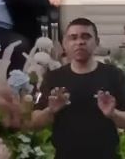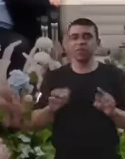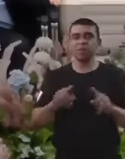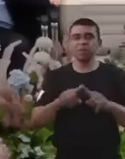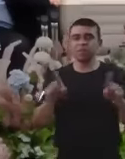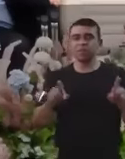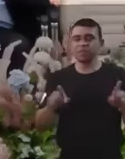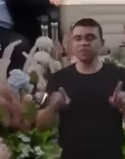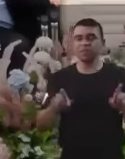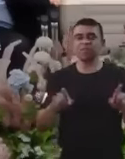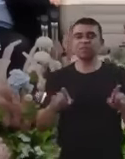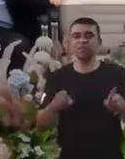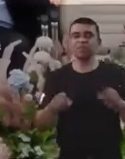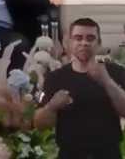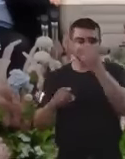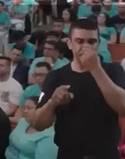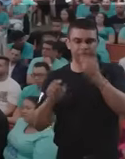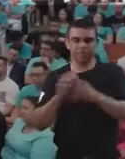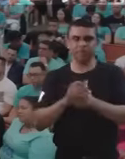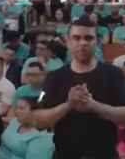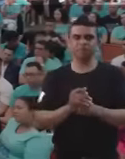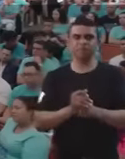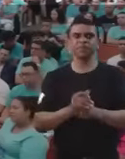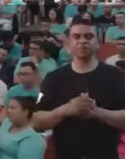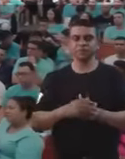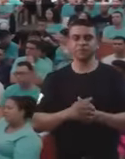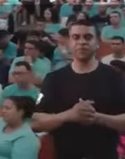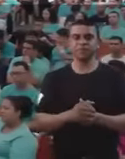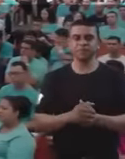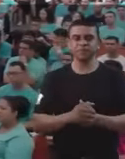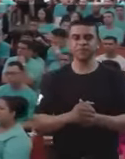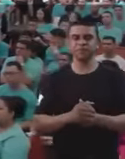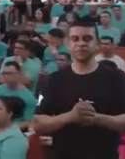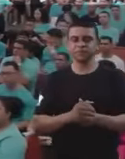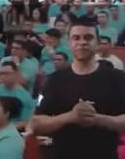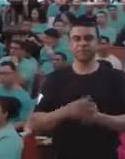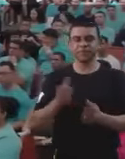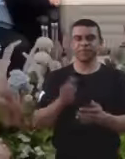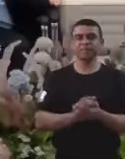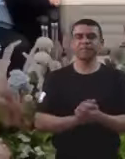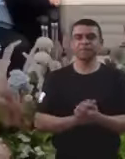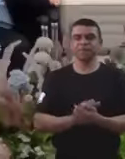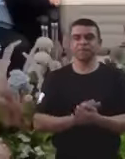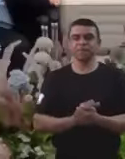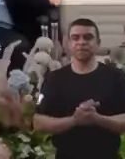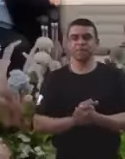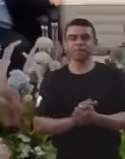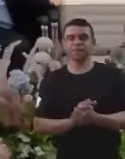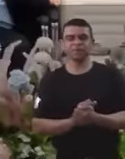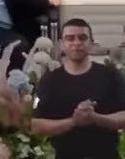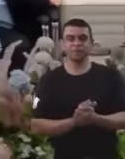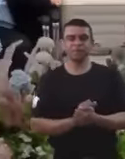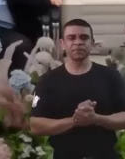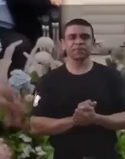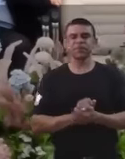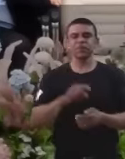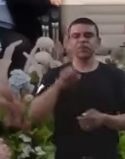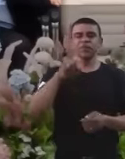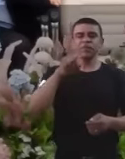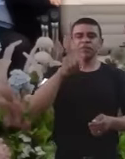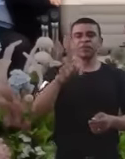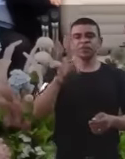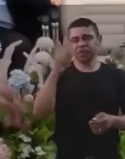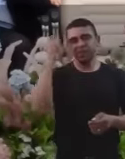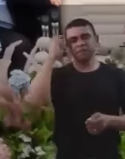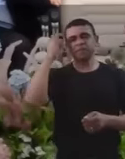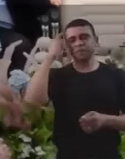para pentecostal, diz aí, é nós. Então é nós, então vai apanhar. Aí você pensa, baseado